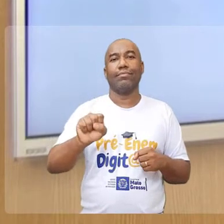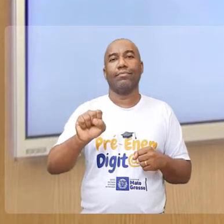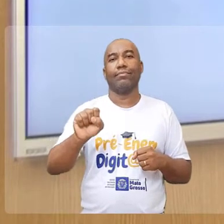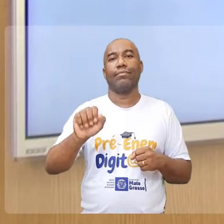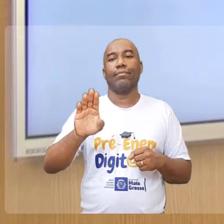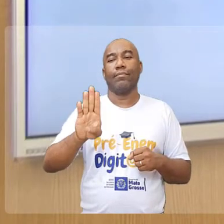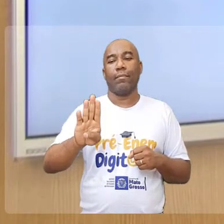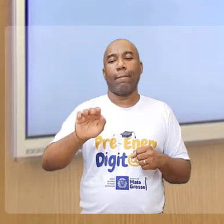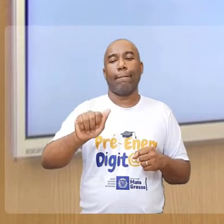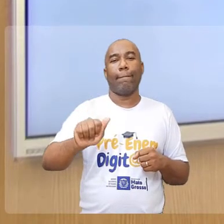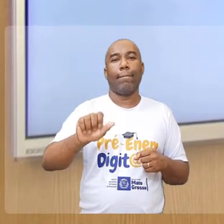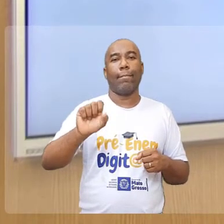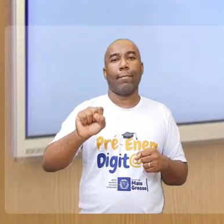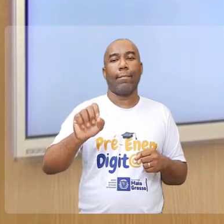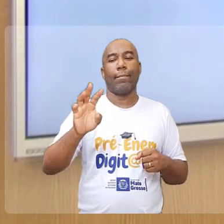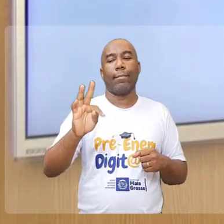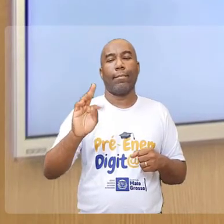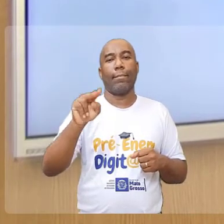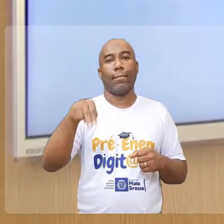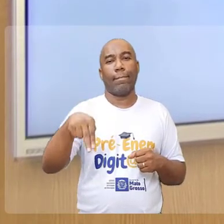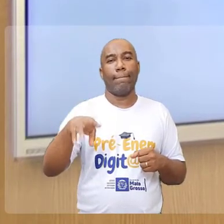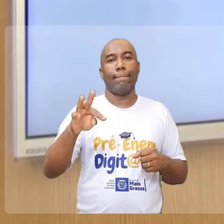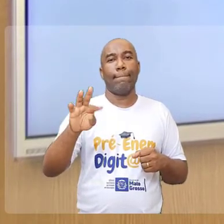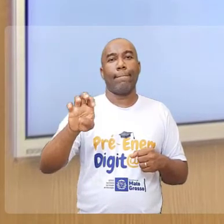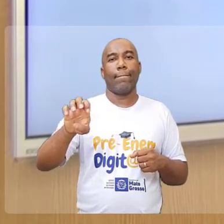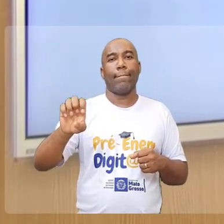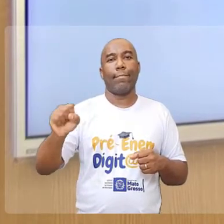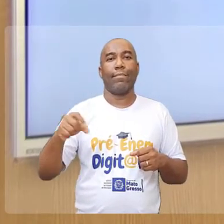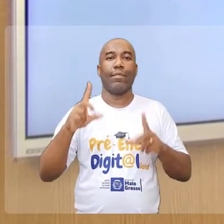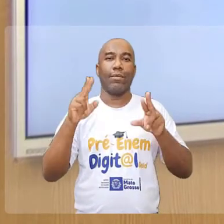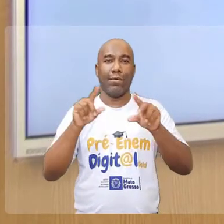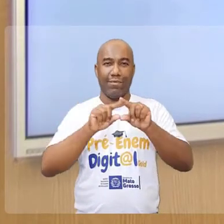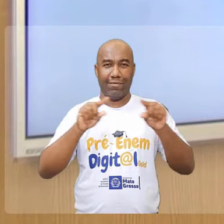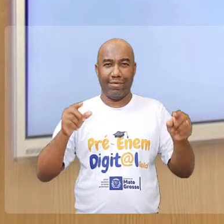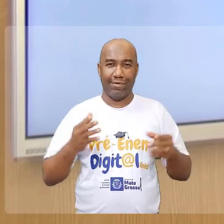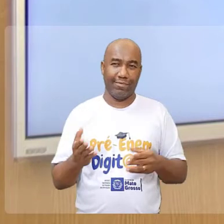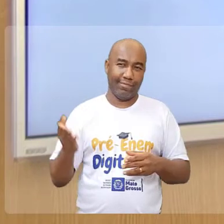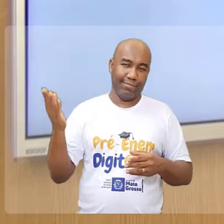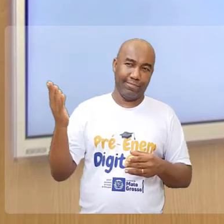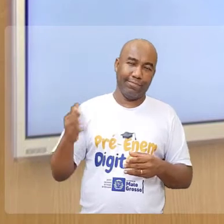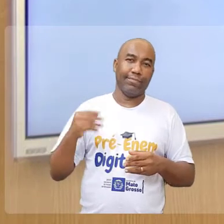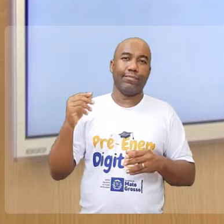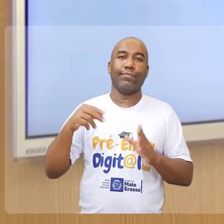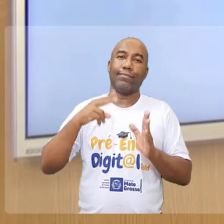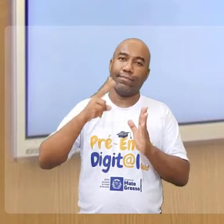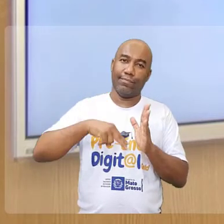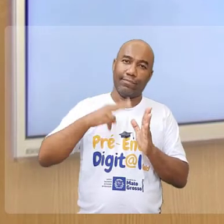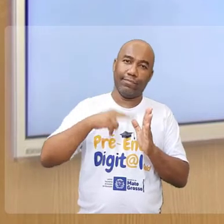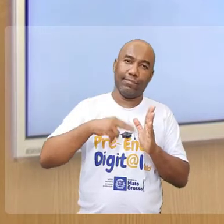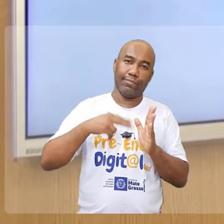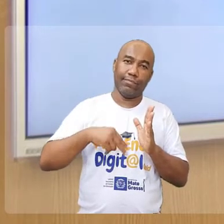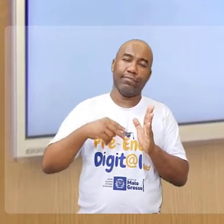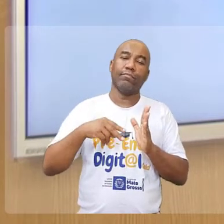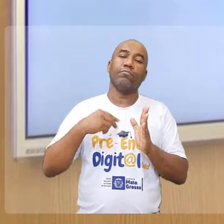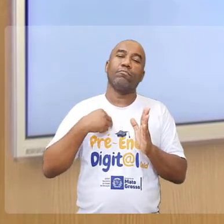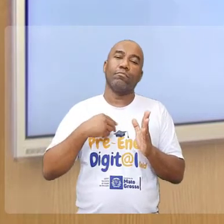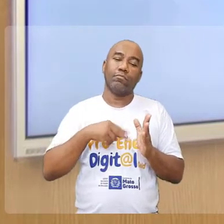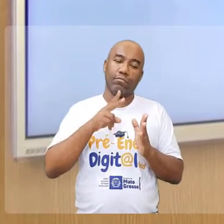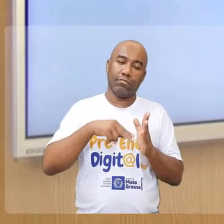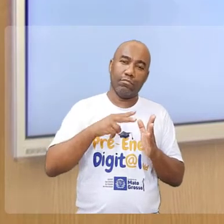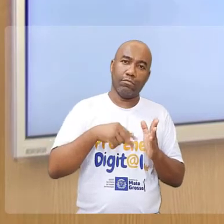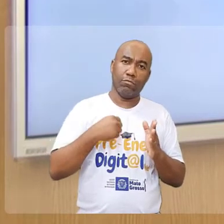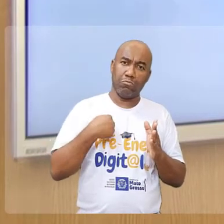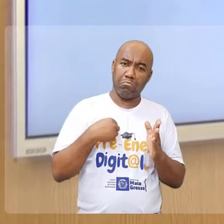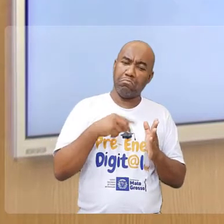maçãs. Assim como nós temos aqui o exemplo, né? Leio os livros de Machado de Assis. Tem